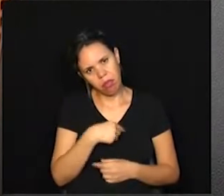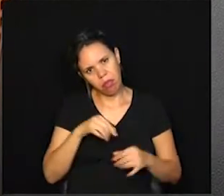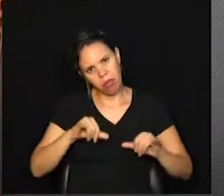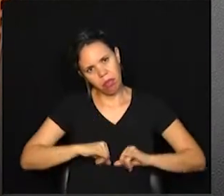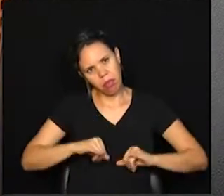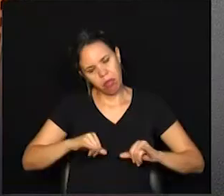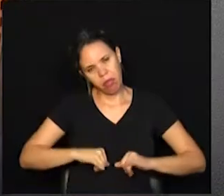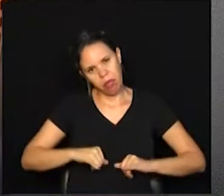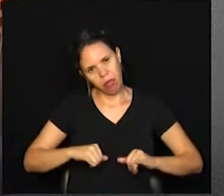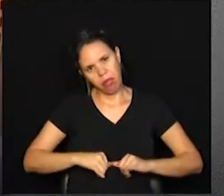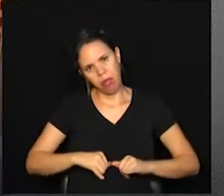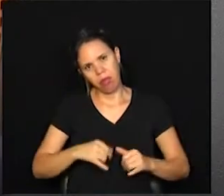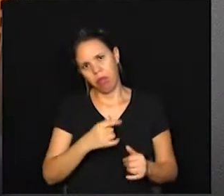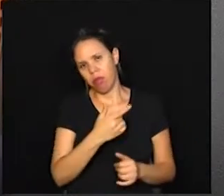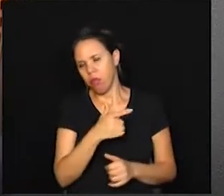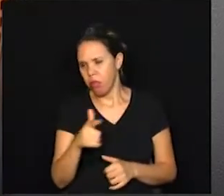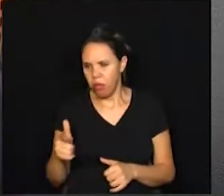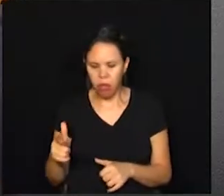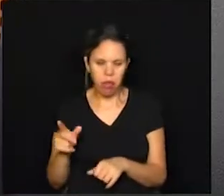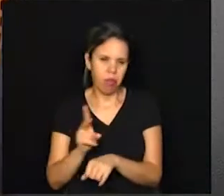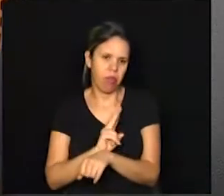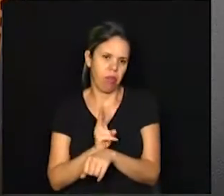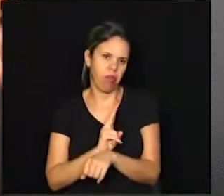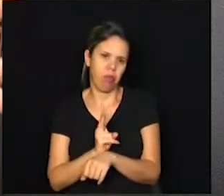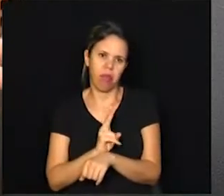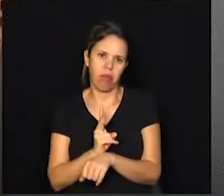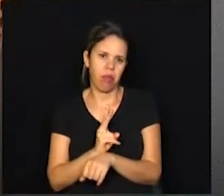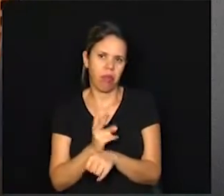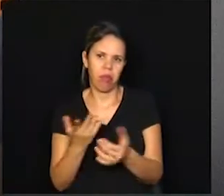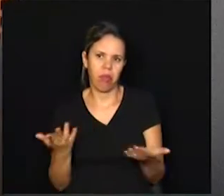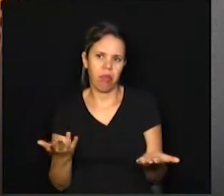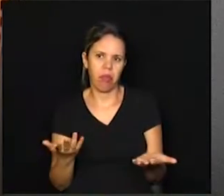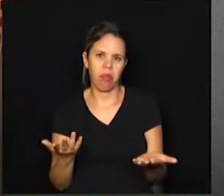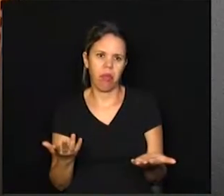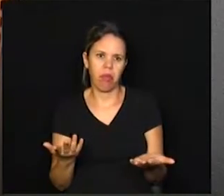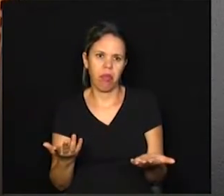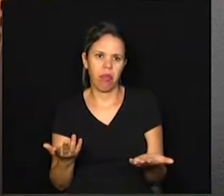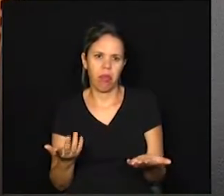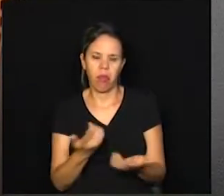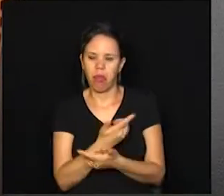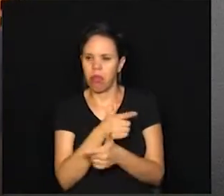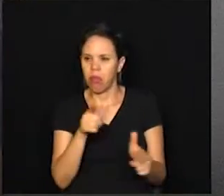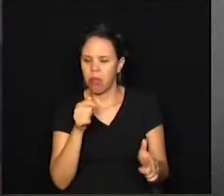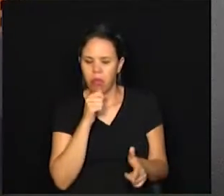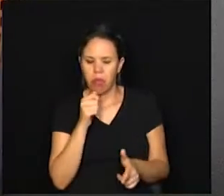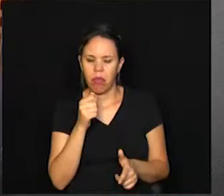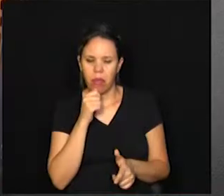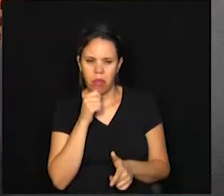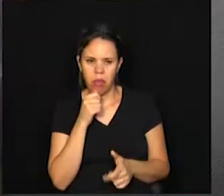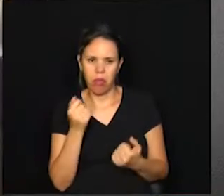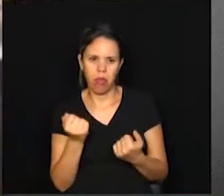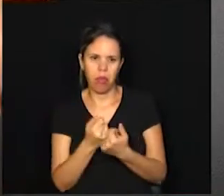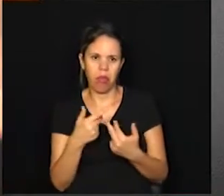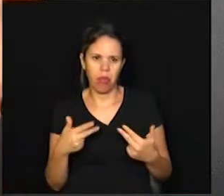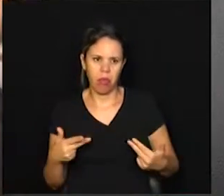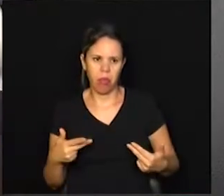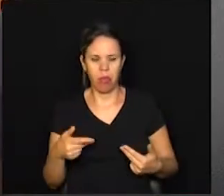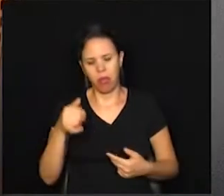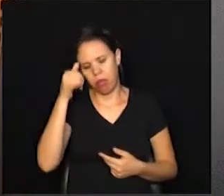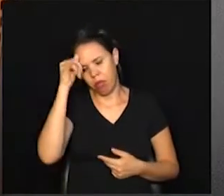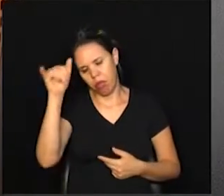uma insegurança sem precedente, porque ainda não existem instrumentos de